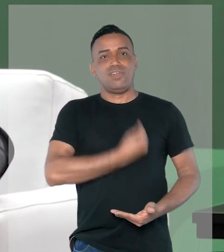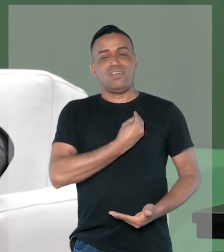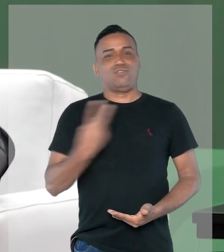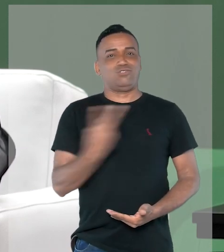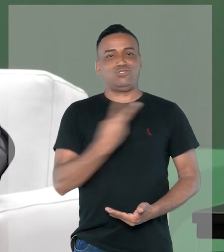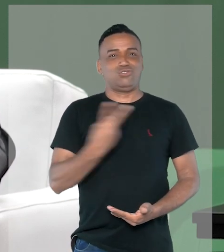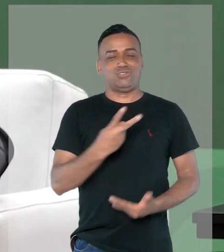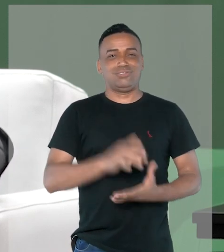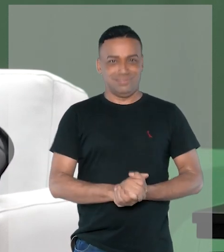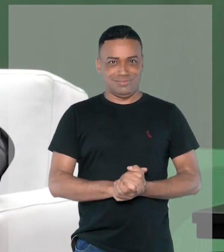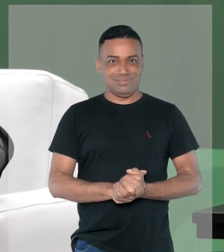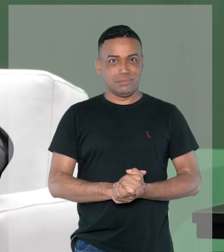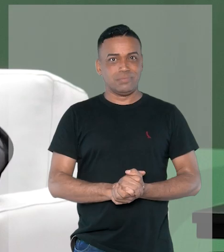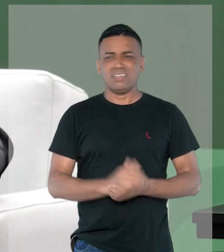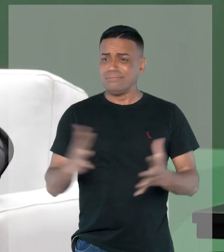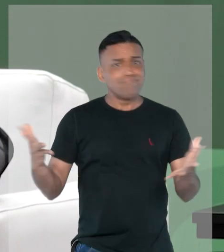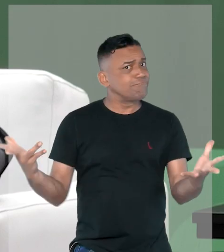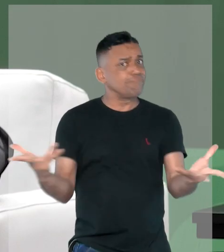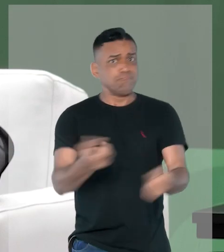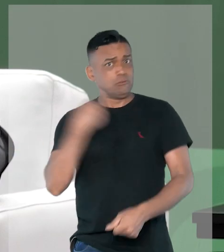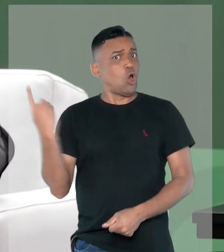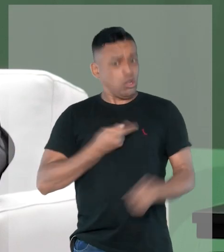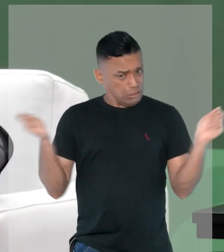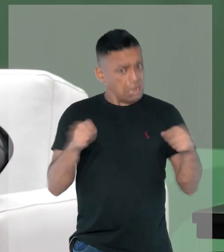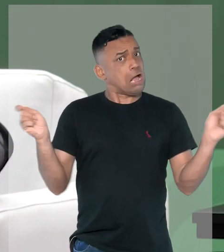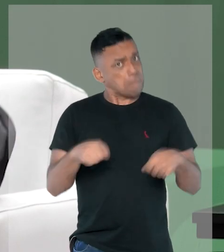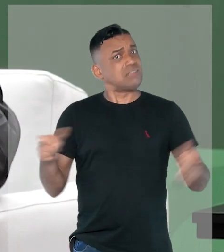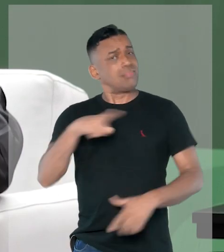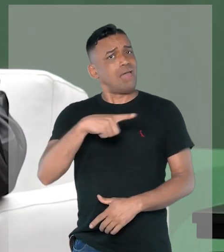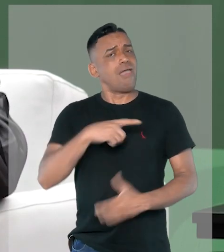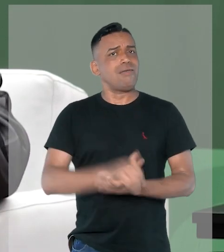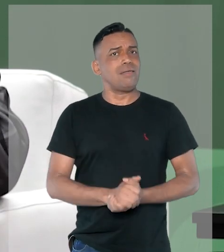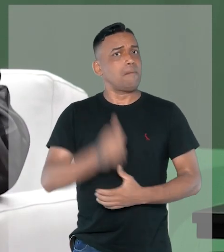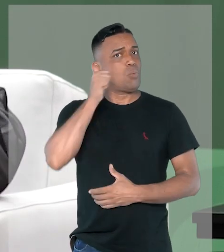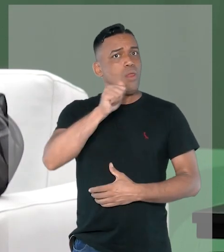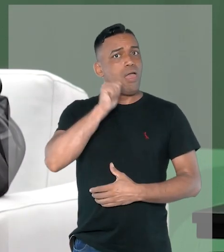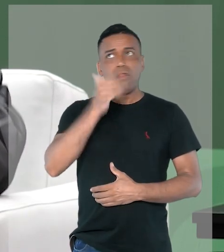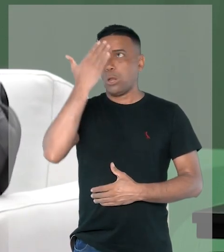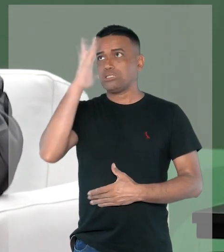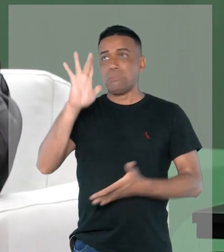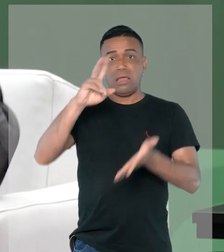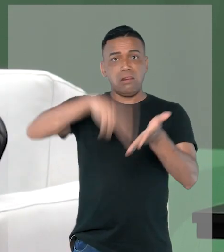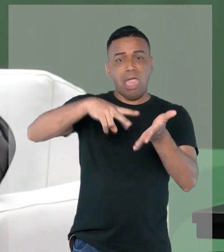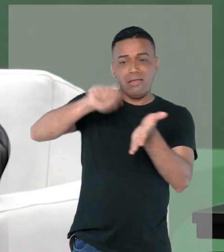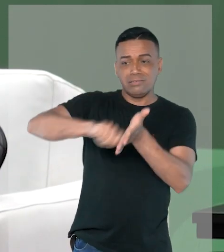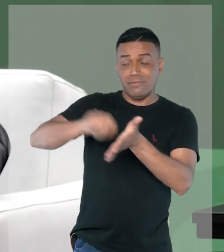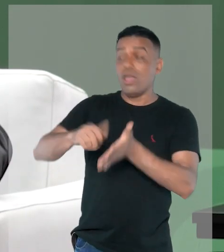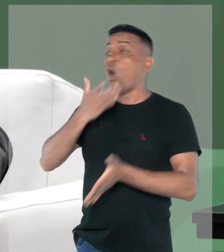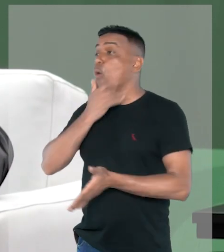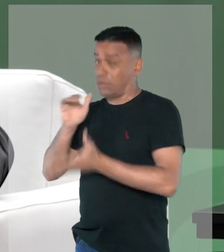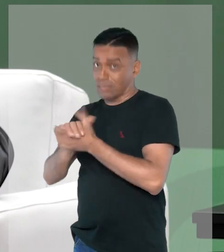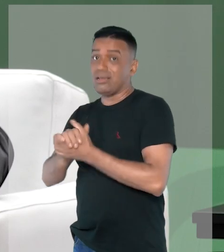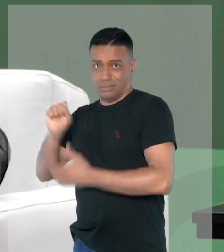É muito incrível o que nós podemos fazer. Uma senhora que não sabia muito ler e escrever, o marido sim, né? Mas ela